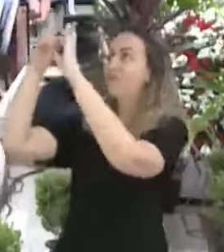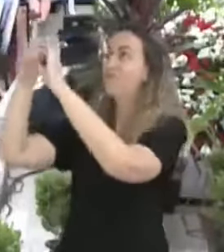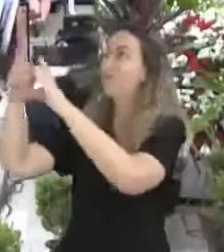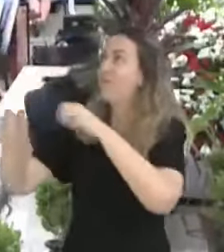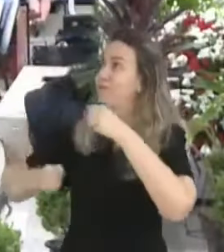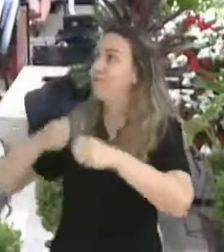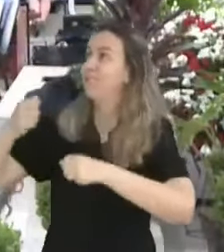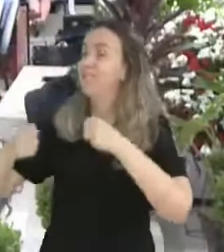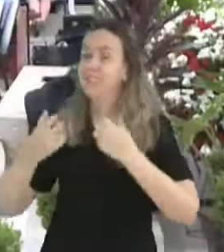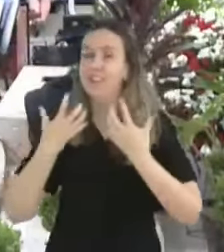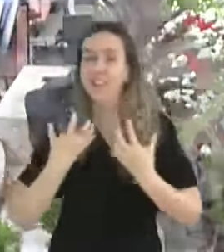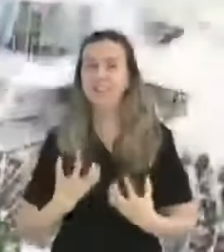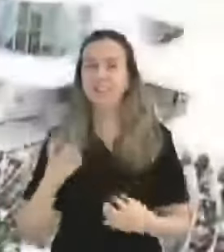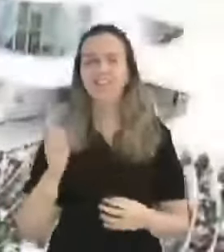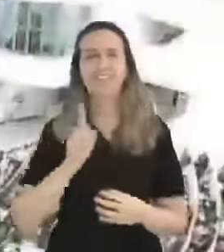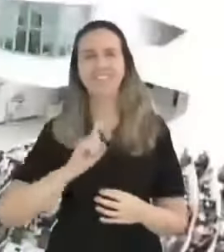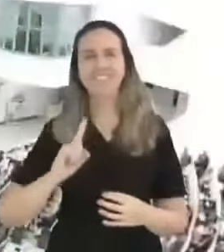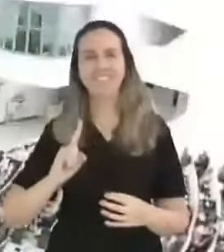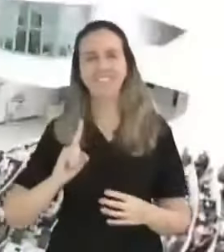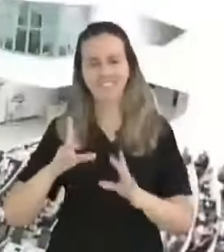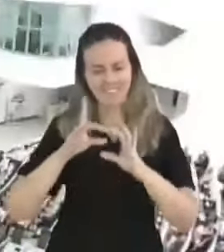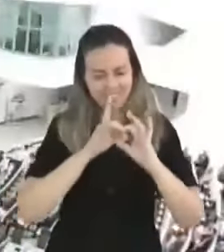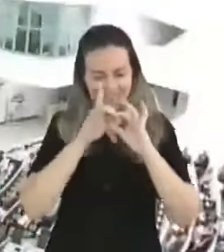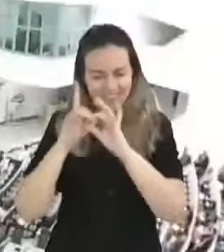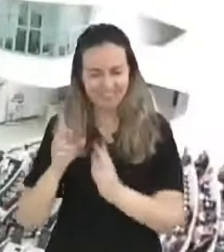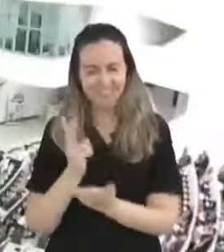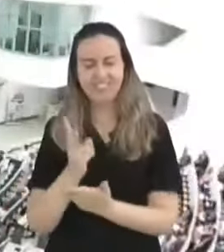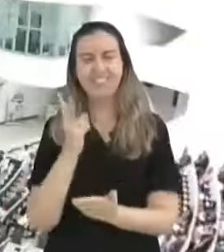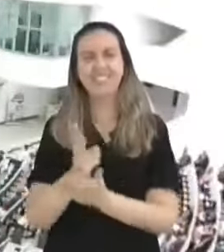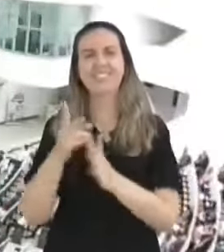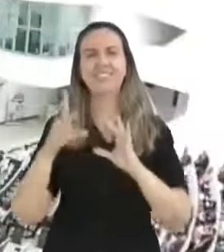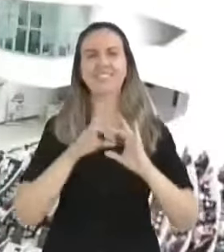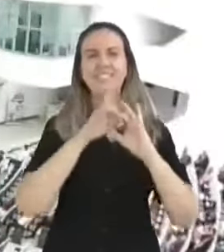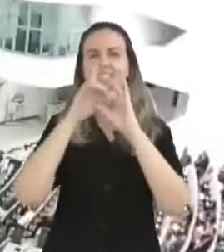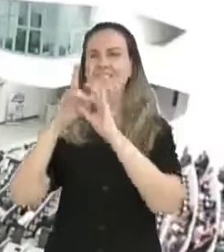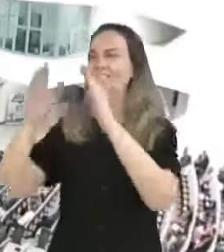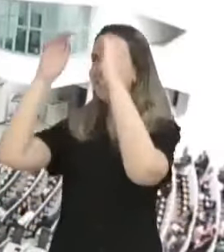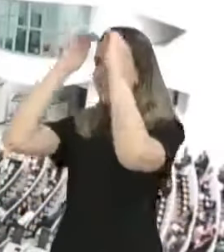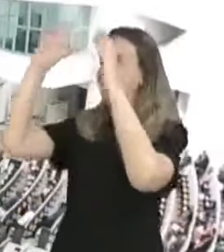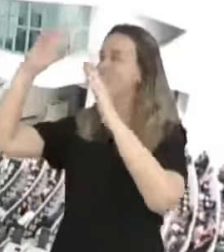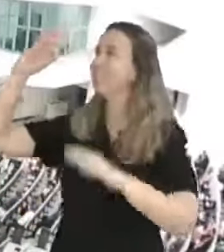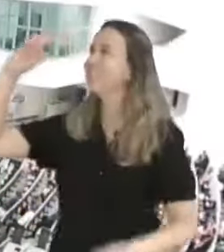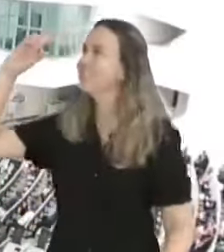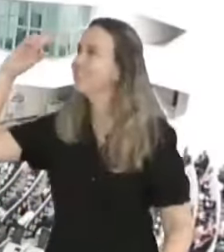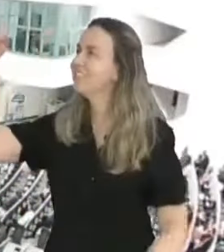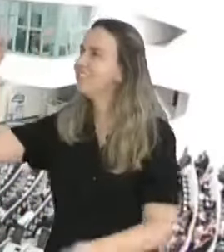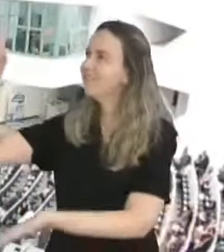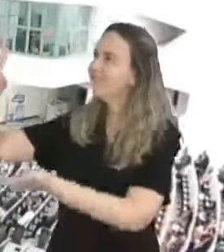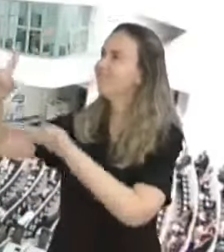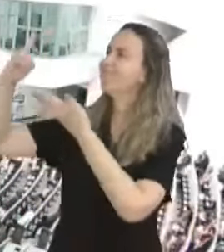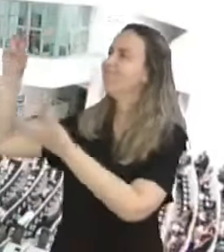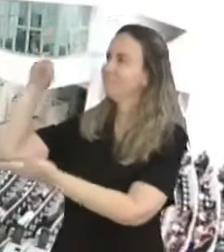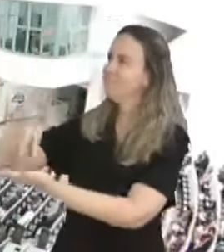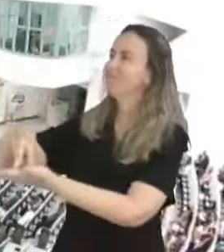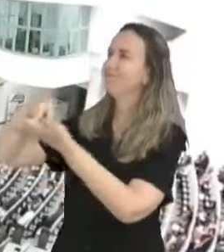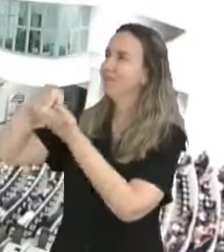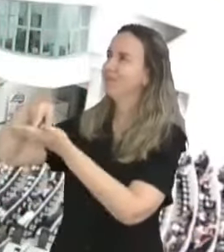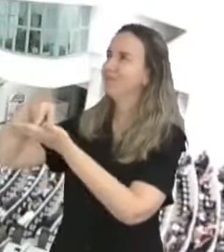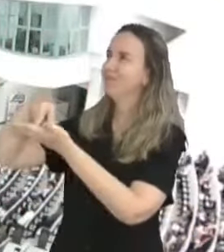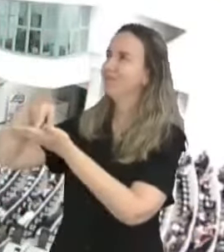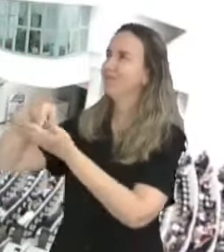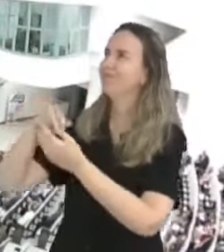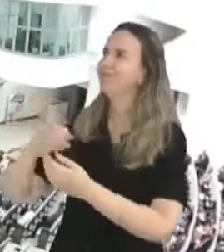cansarão, caminharão e não se fatigarão. Está escrito no Salmo 103, versículo 1 até o